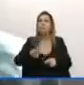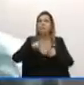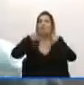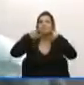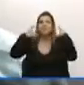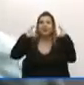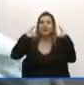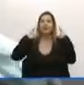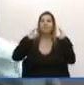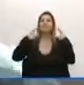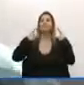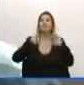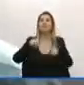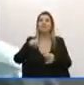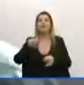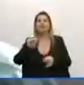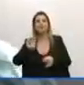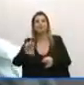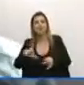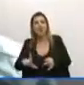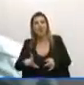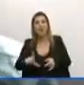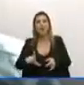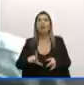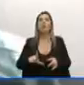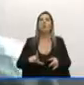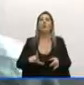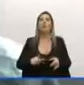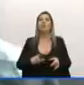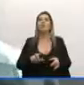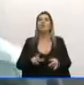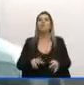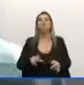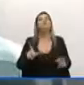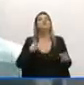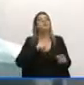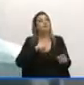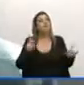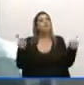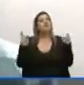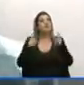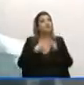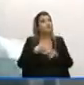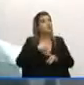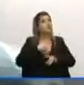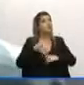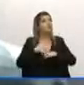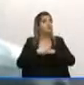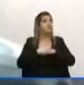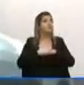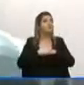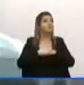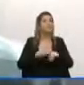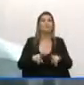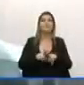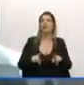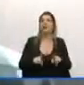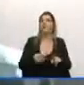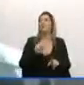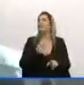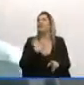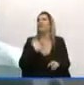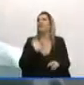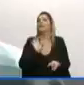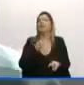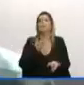se aglomerar certamente estará terá muito mais dificuldade de de ter a doença agora quem não tem não